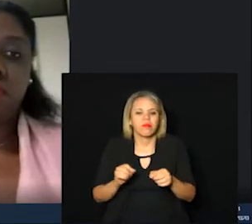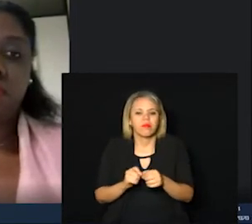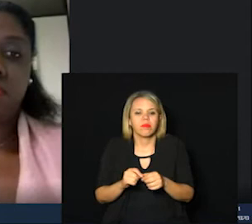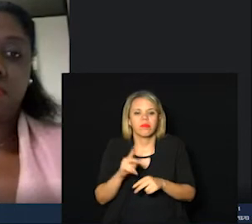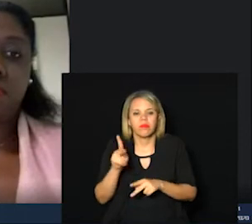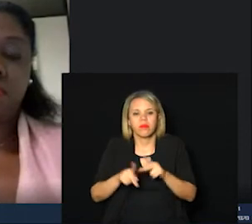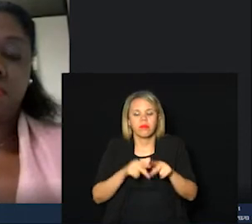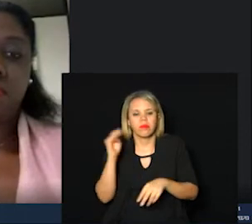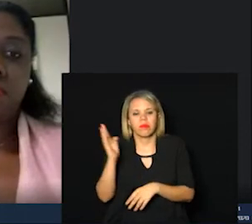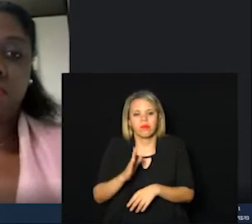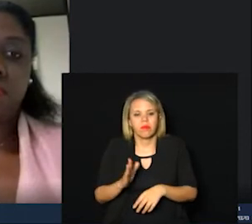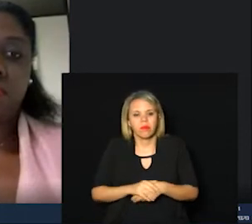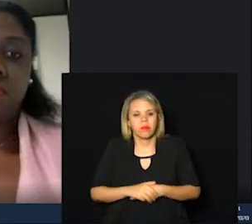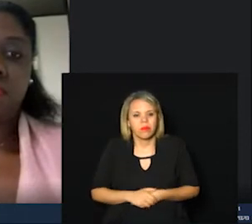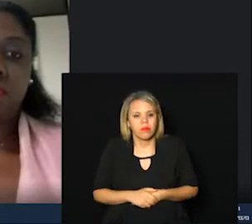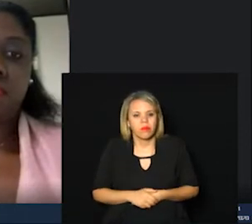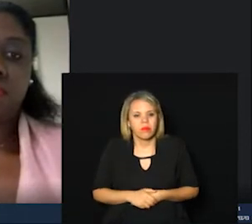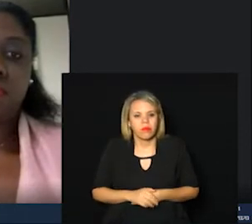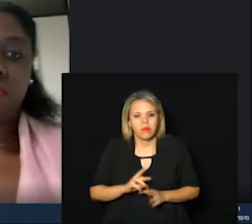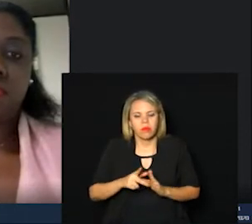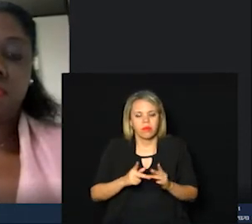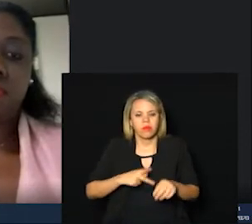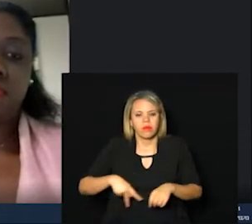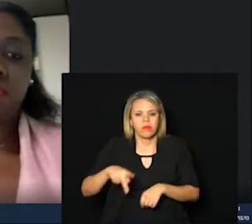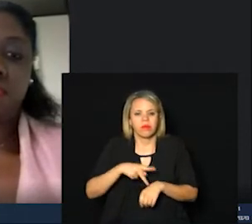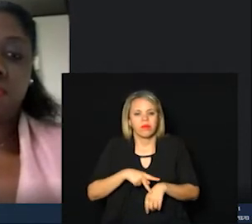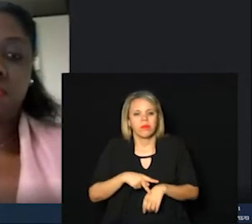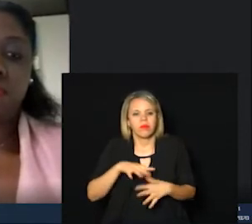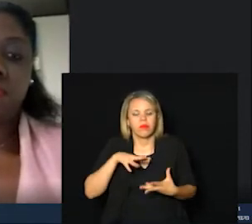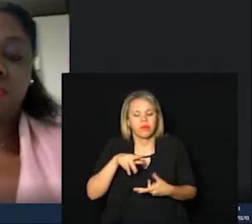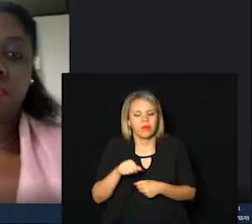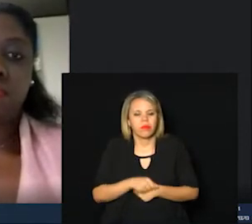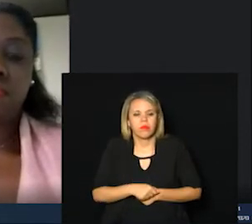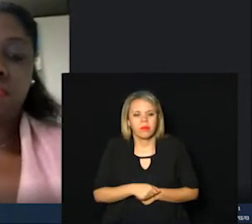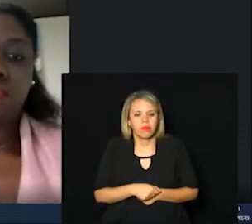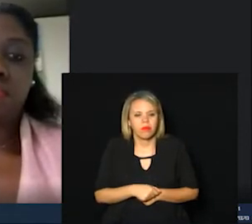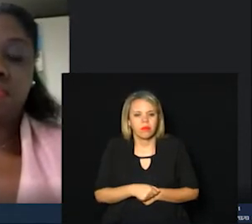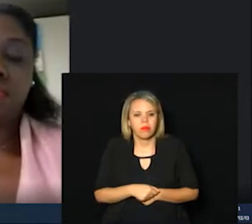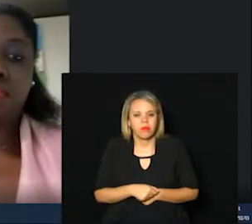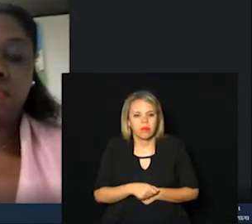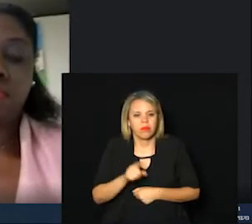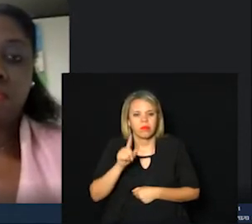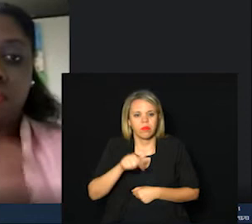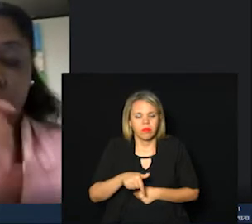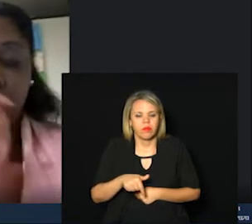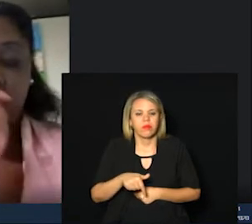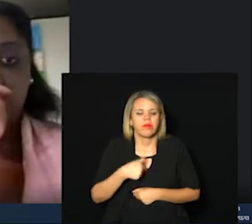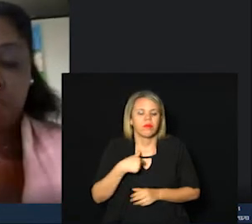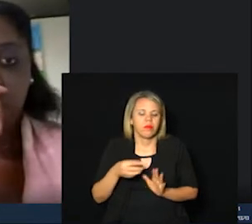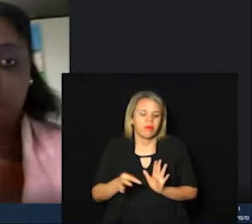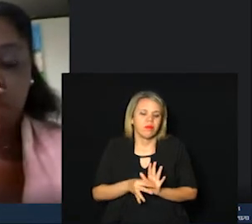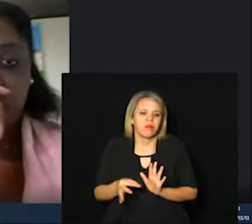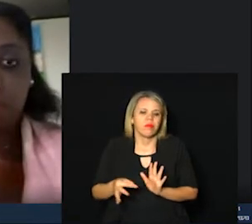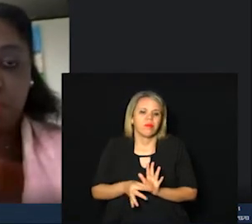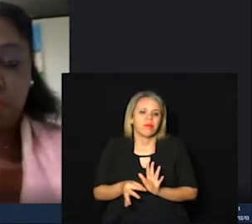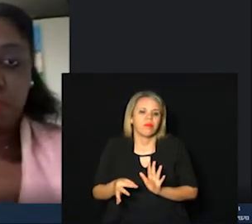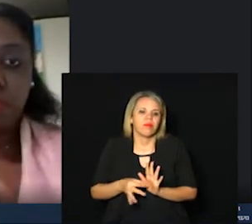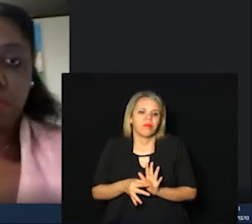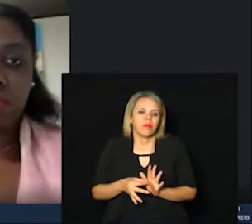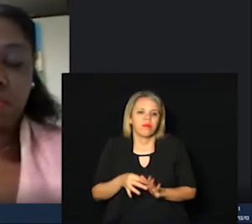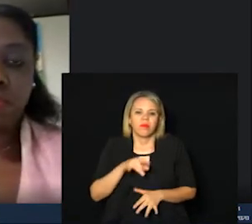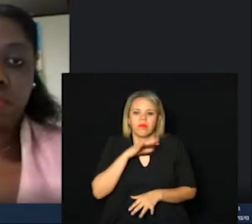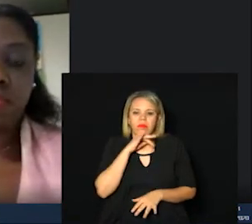mas ela existe em vários outros países do mundo, ela é, na minha opinião,